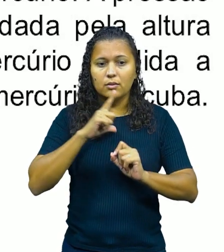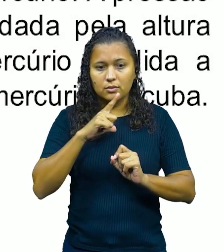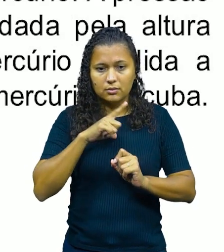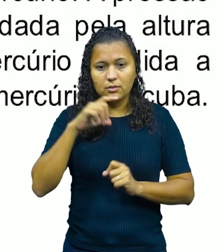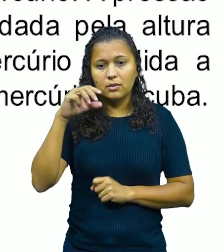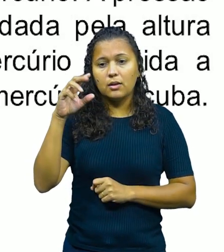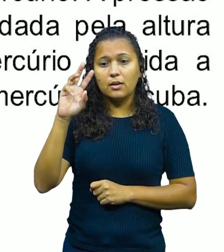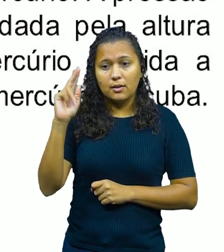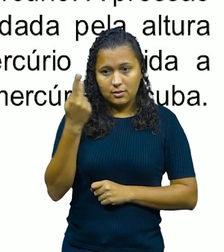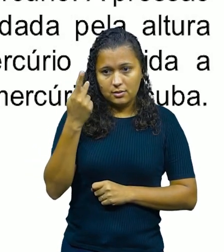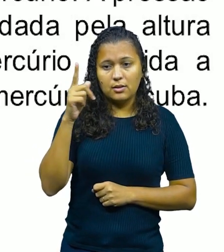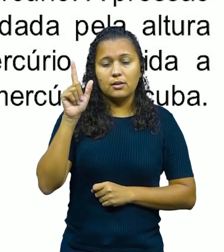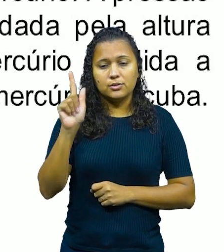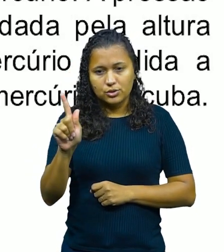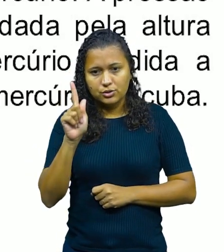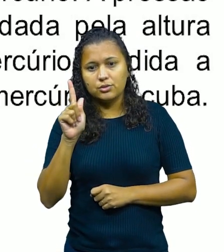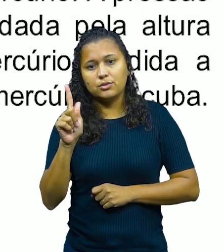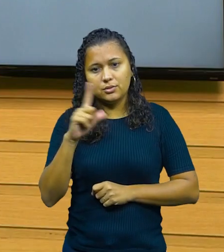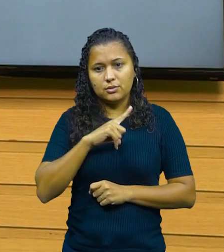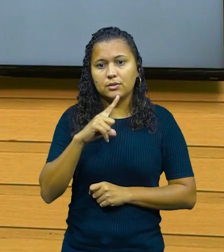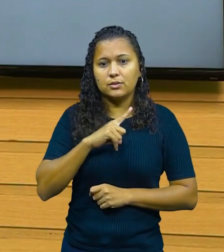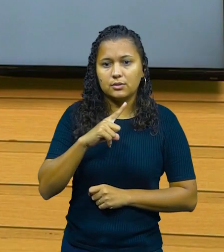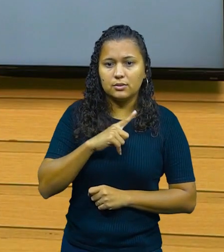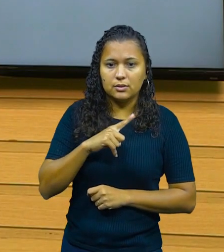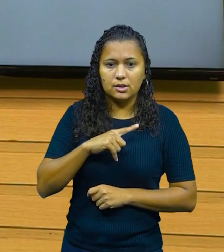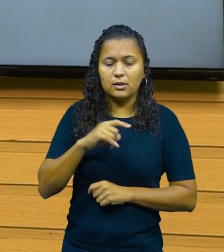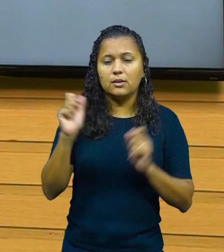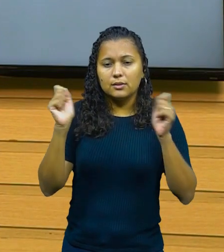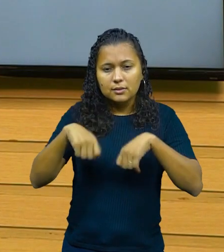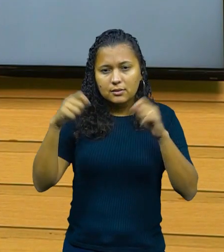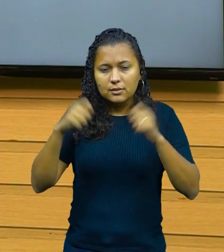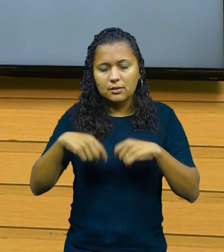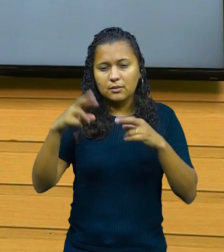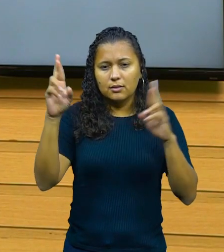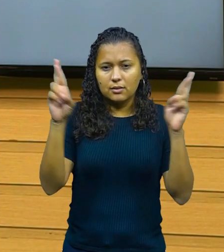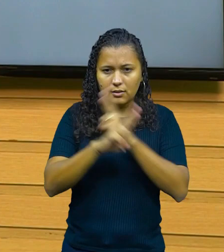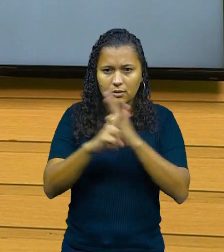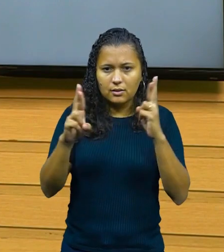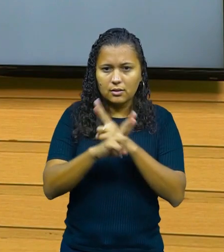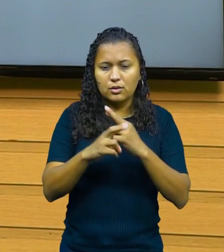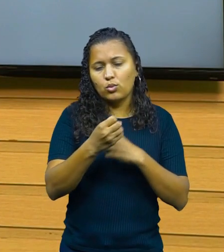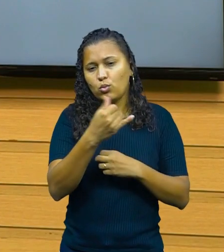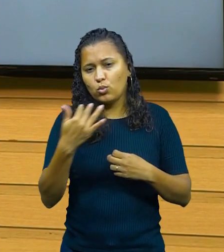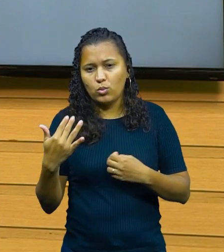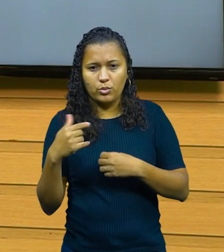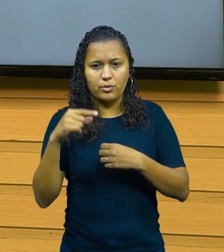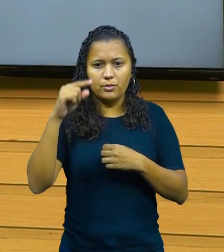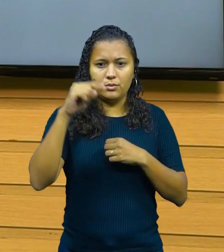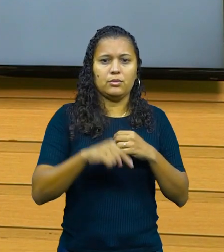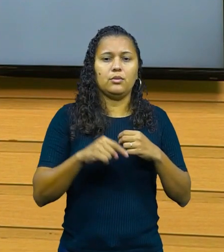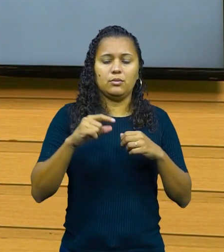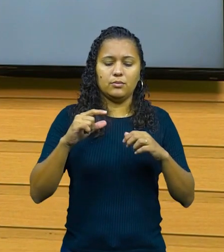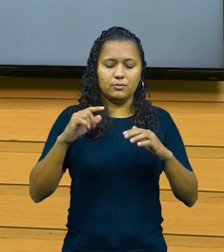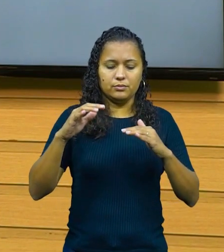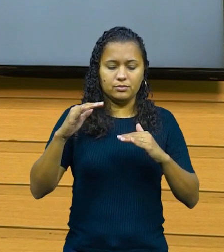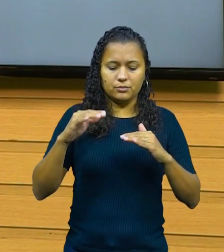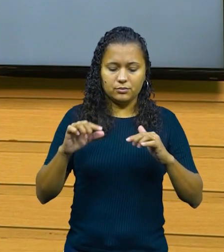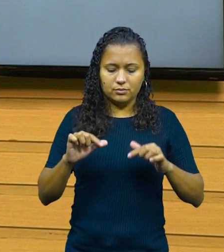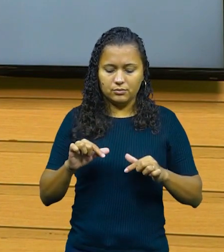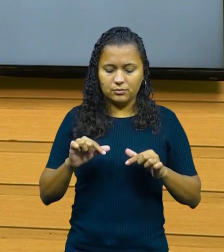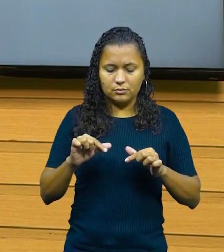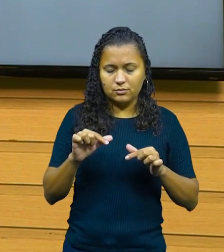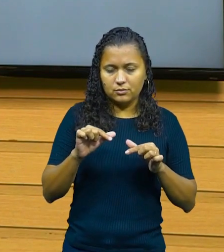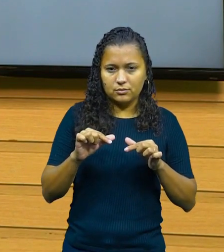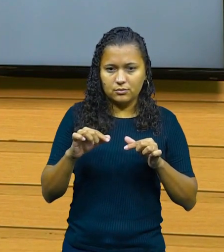do mercúrio que está contido nessa cuba. Então aí você consegue fazer uma relação entre a quantidade de mercúrio que ficou dentro do